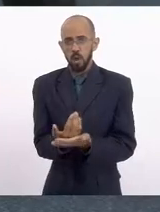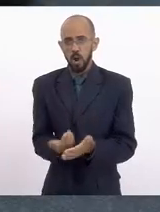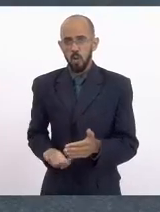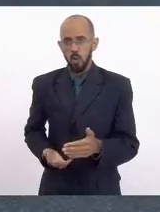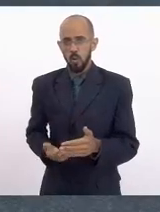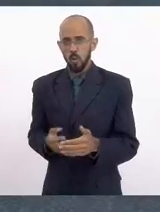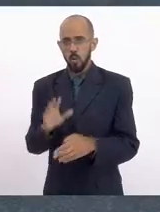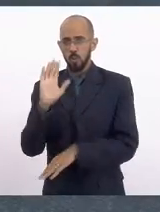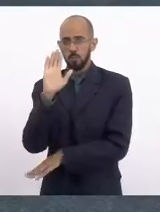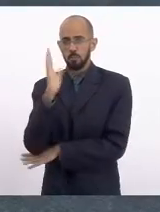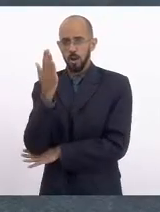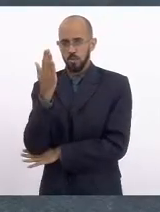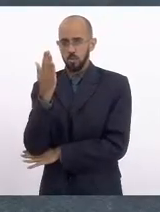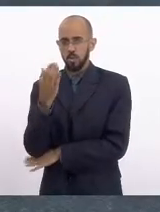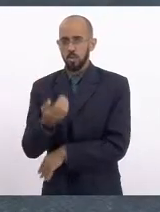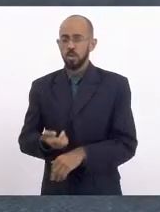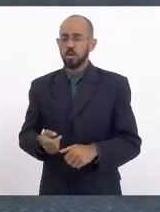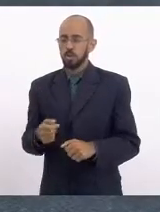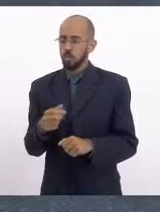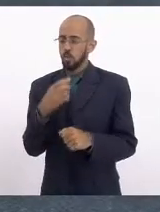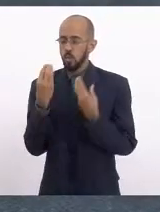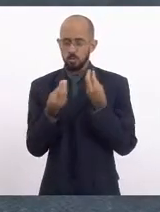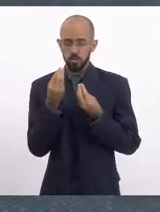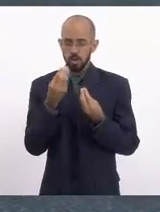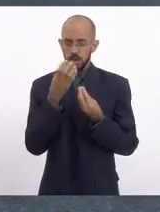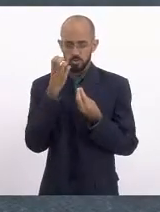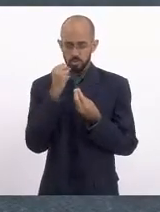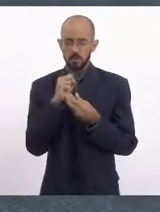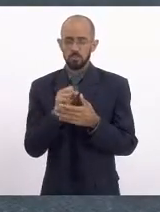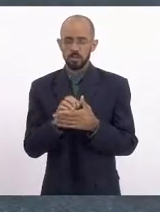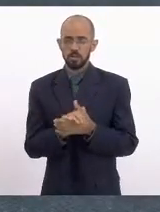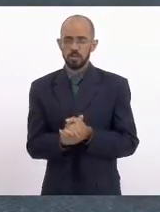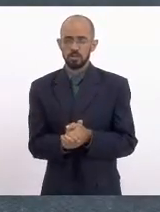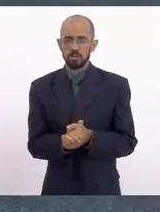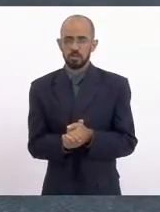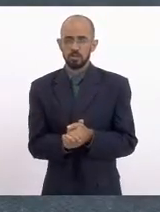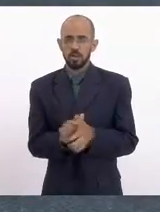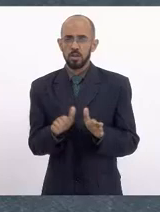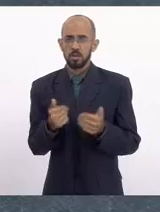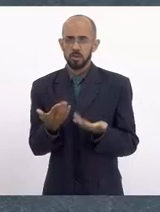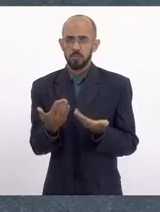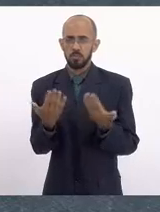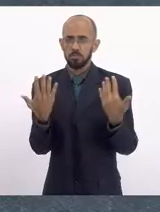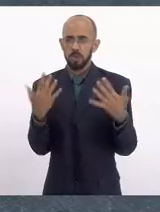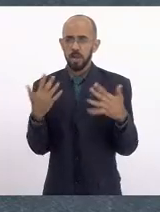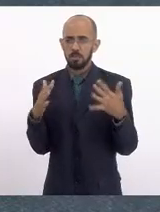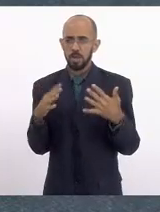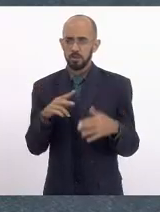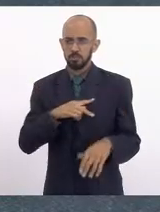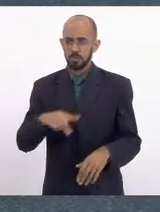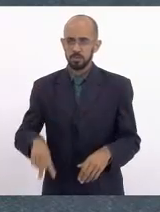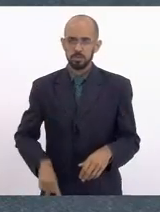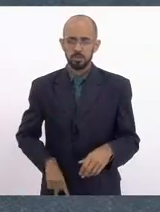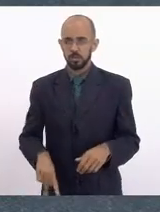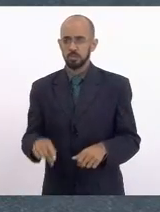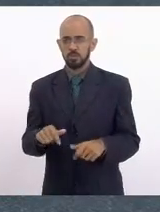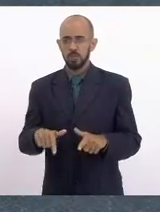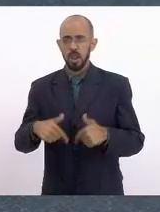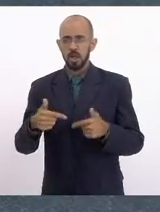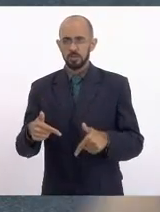dormem do Alto da sua responsabilidade tão Presidente parabéns pela iniciativa